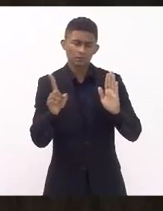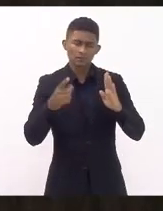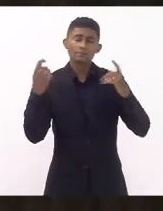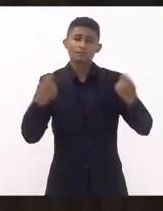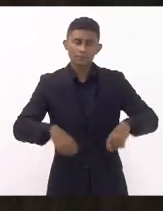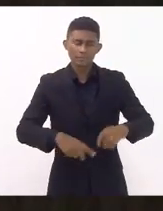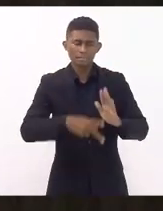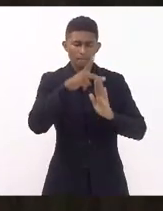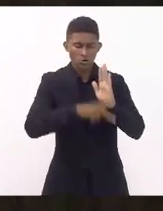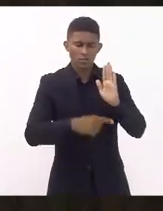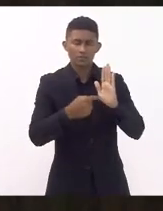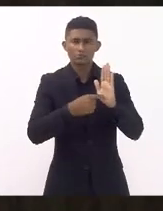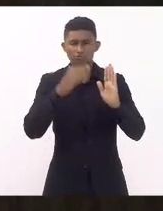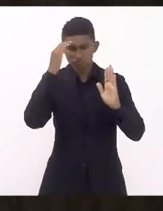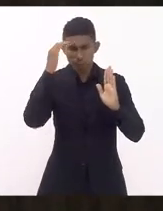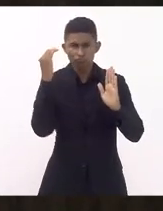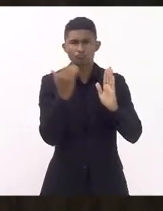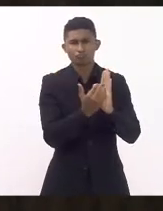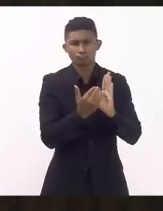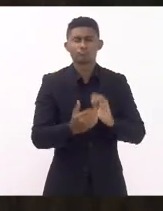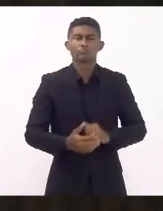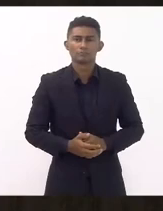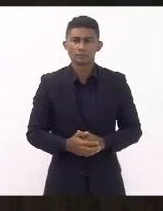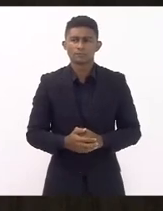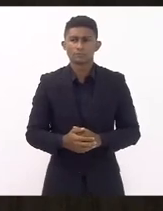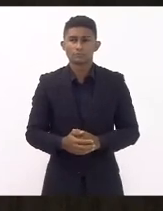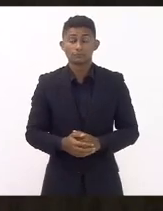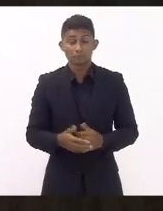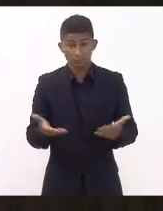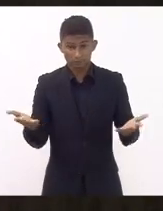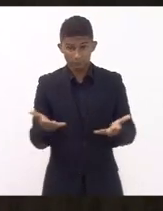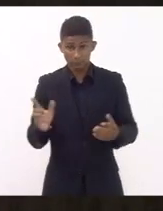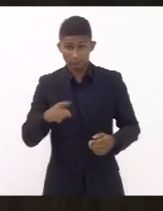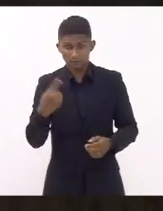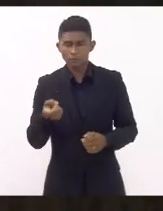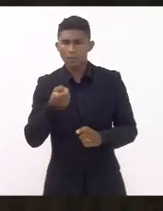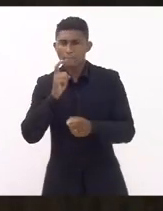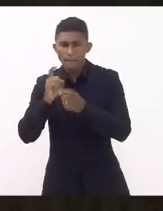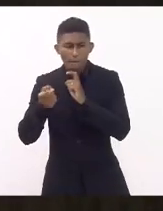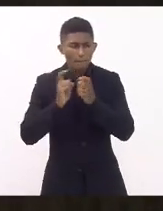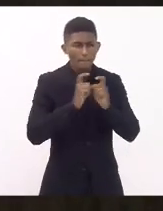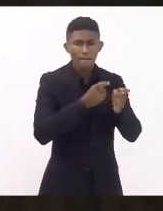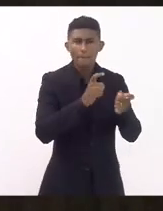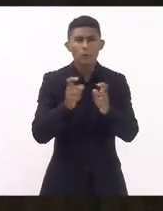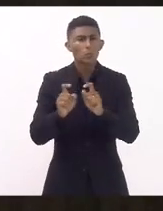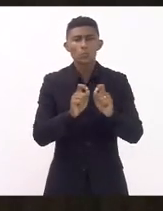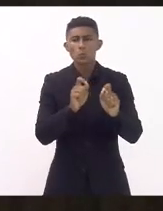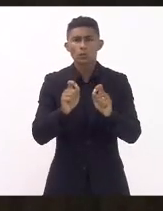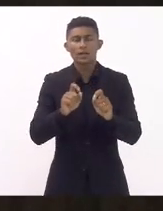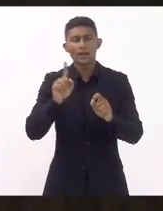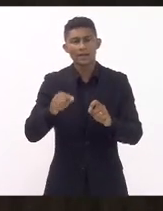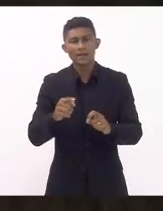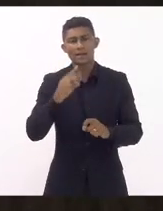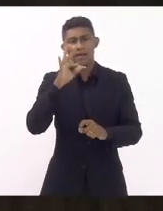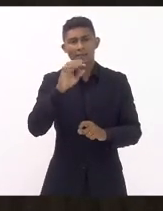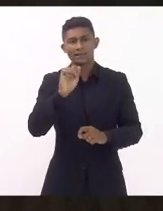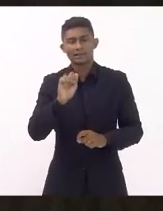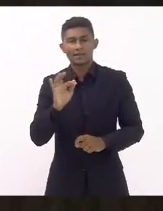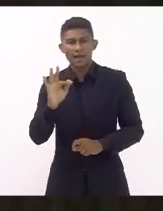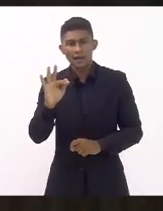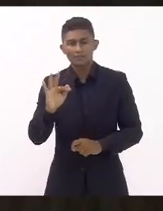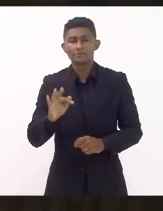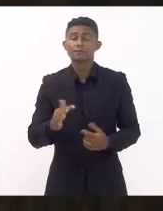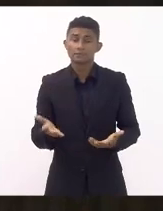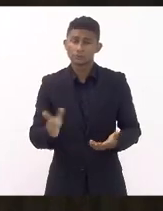do projeto. Nesse momento, presidente, o que nós estamos discutindo? É a questão do TAF. E nós,